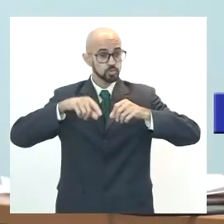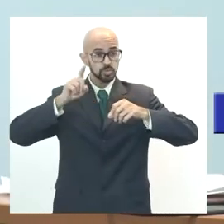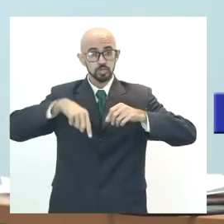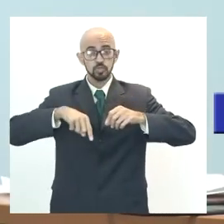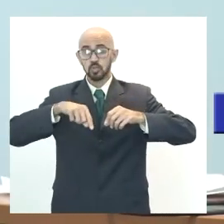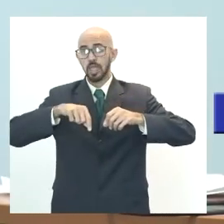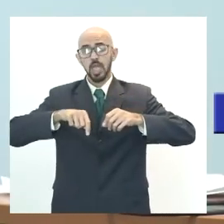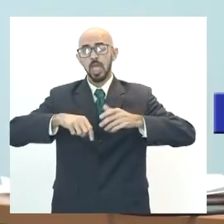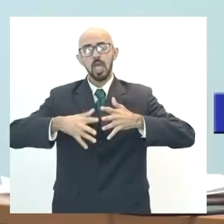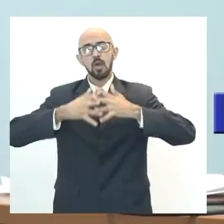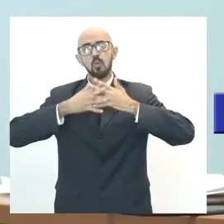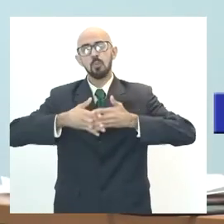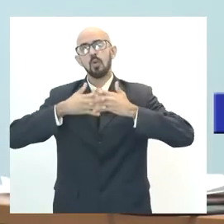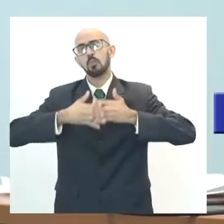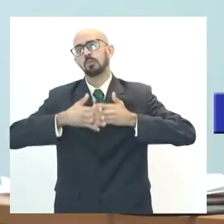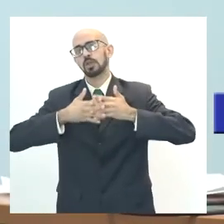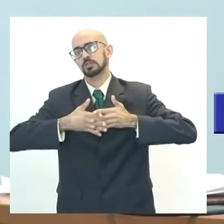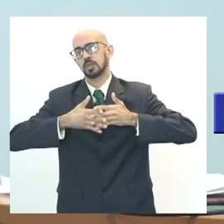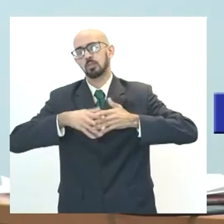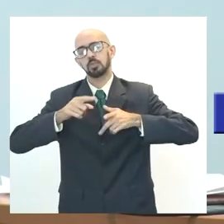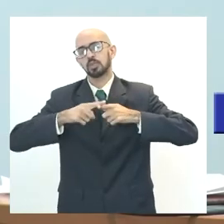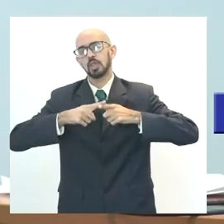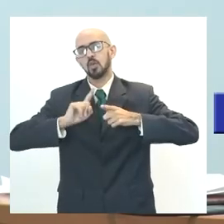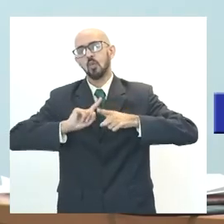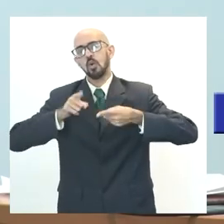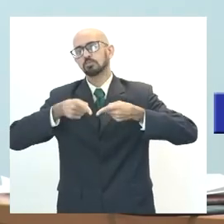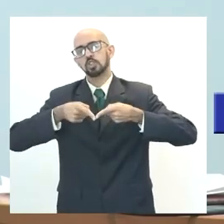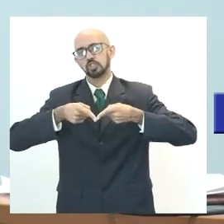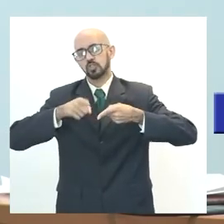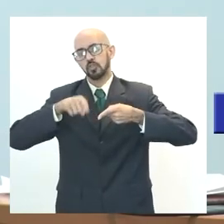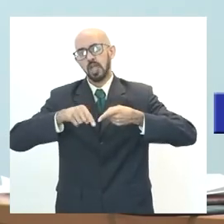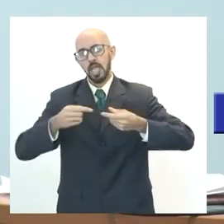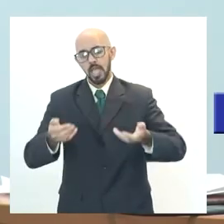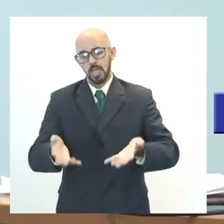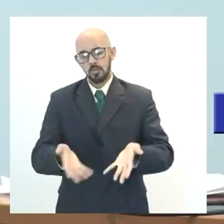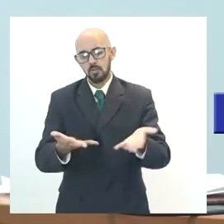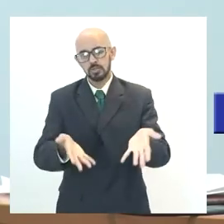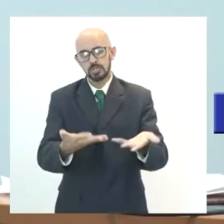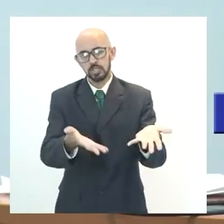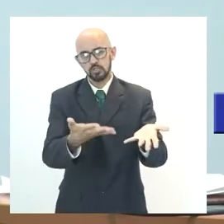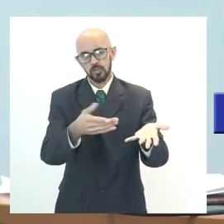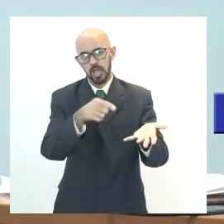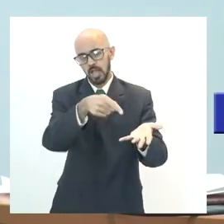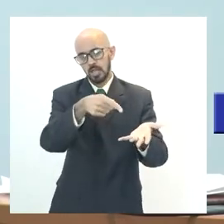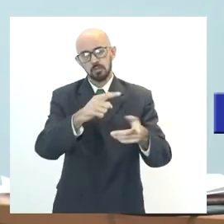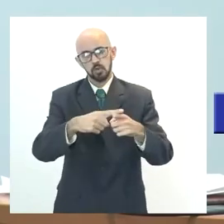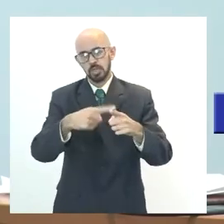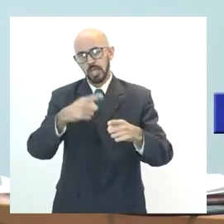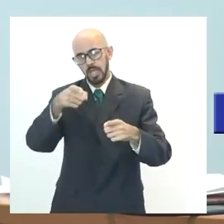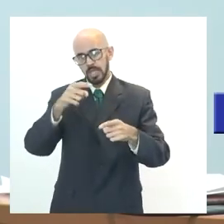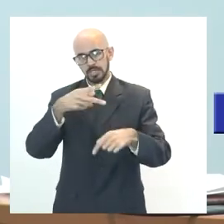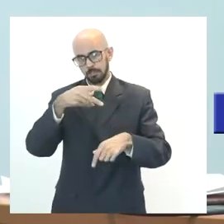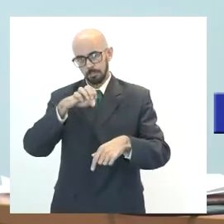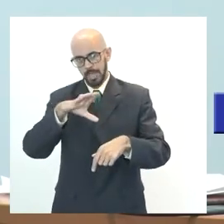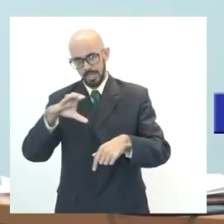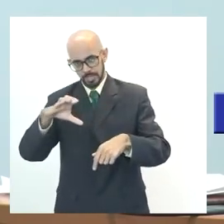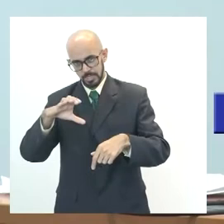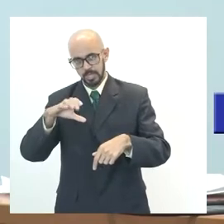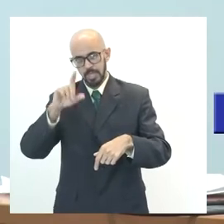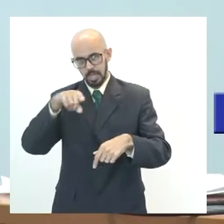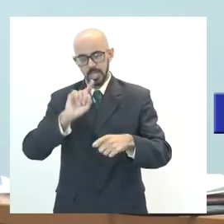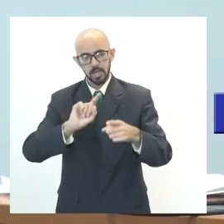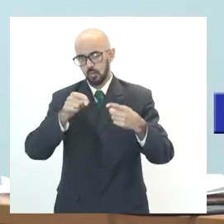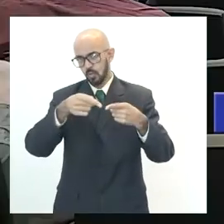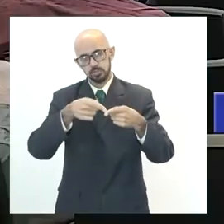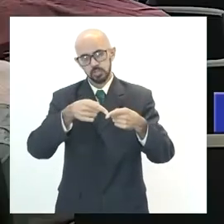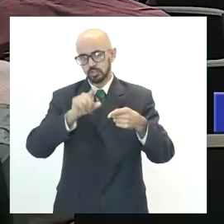O que é o objetivo é beneficiar porque essa proposta e ela tá em linha como alguns companheiros antecederam falaram